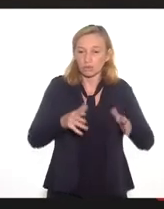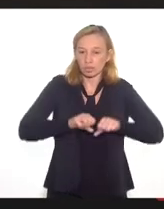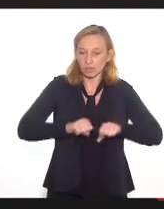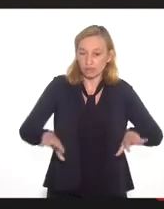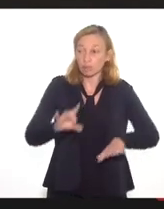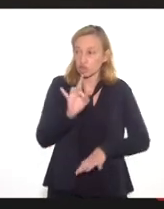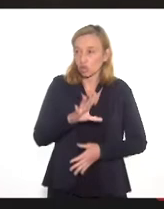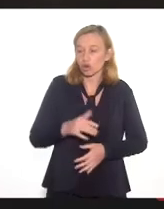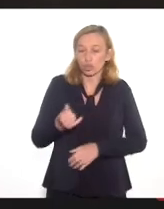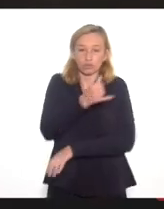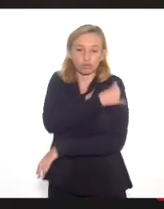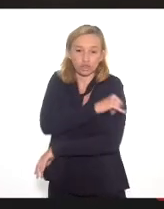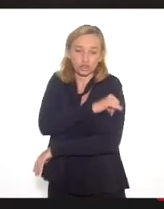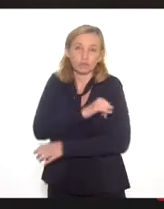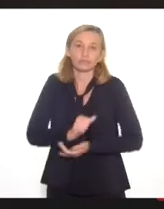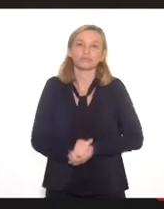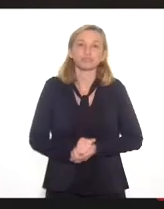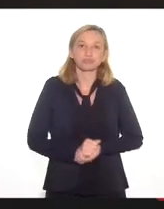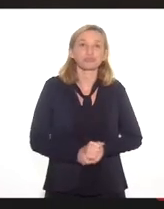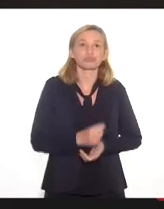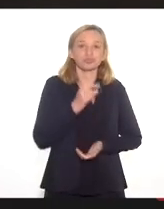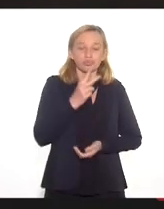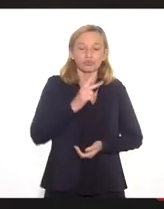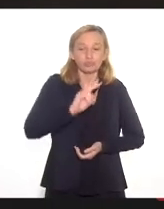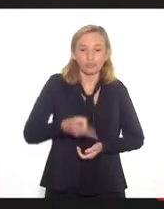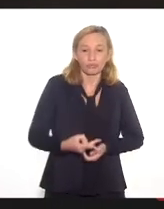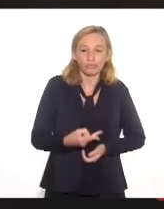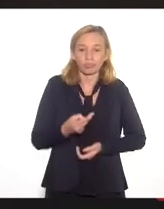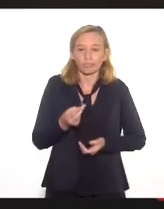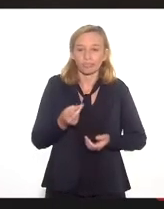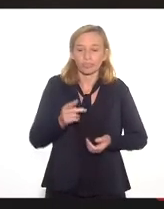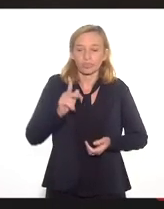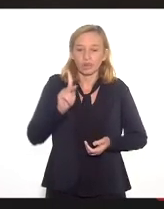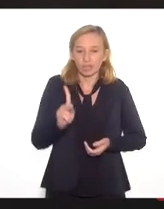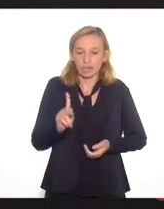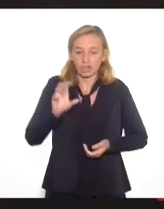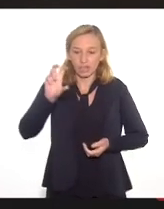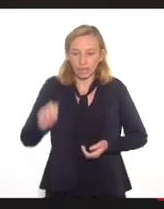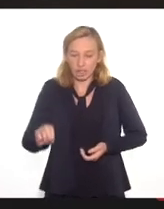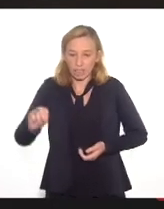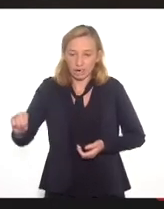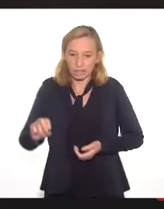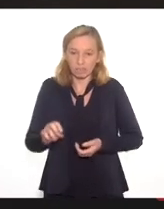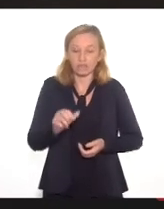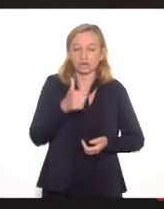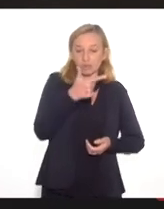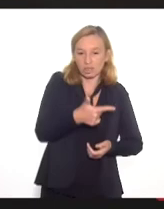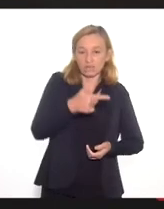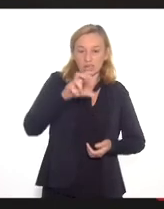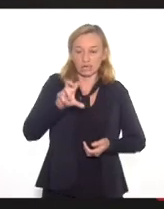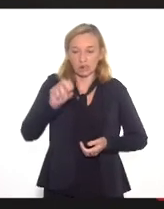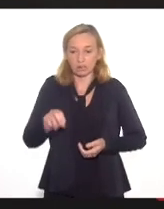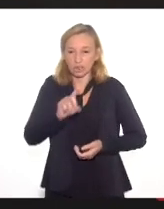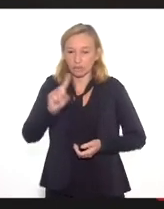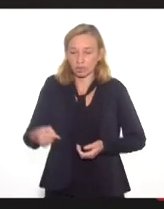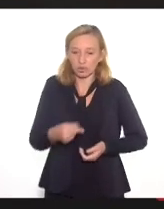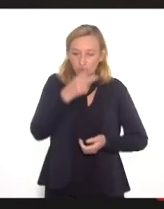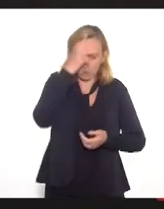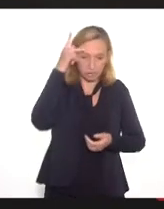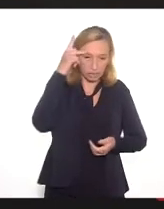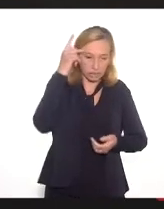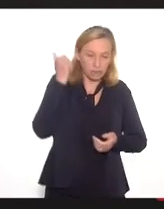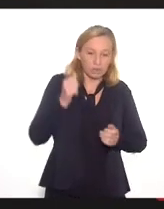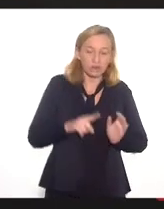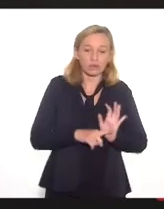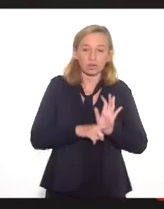só no Rio de Janeiro foram 2.500 toneladas 250 mil famílias atendidas e mais de 1